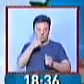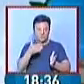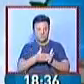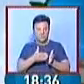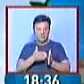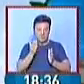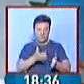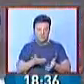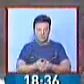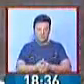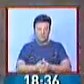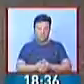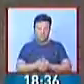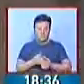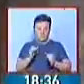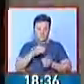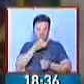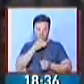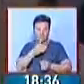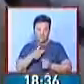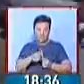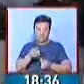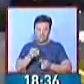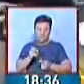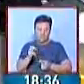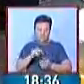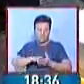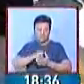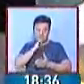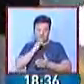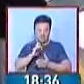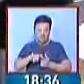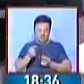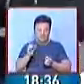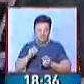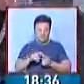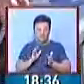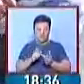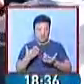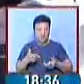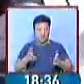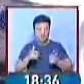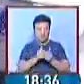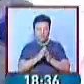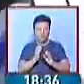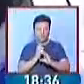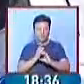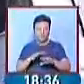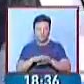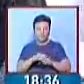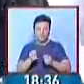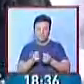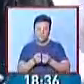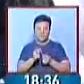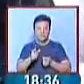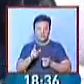utilizadores. Sem palavra-passe, gratuita, a internet está por todos os lados, a bordo de todos os autocarros da rede Próximo, ou